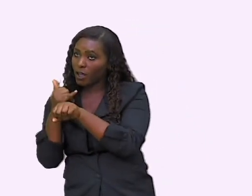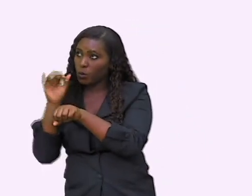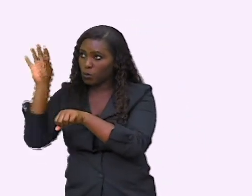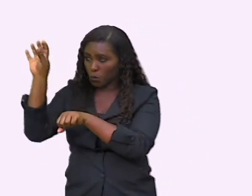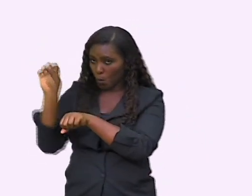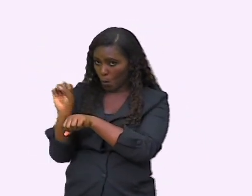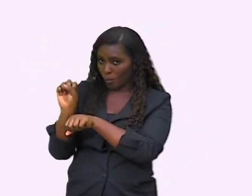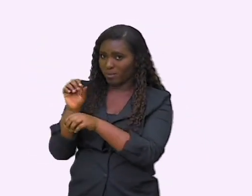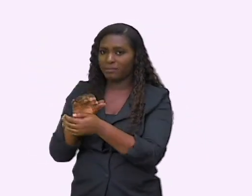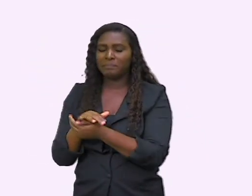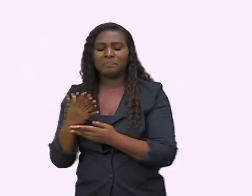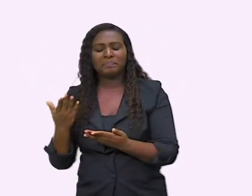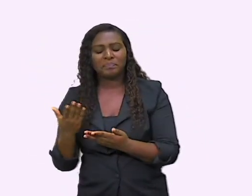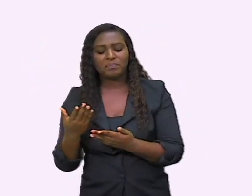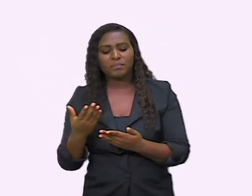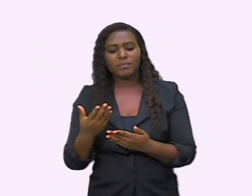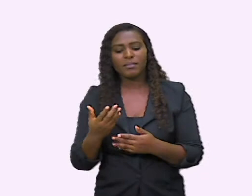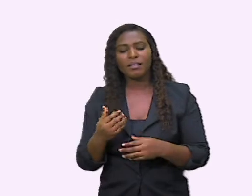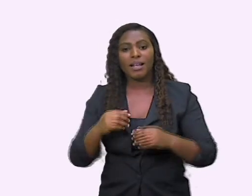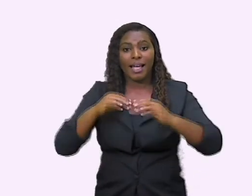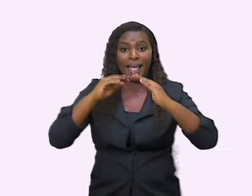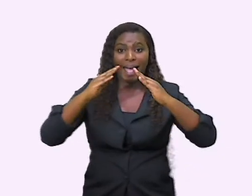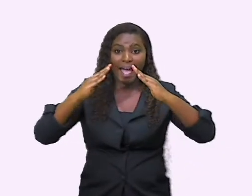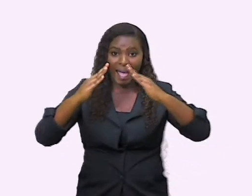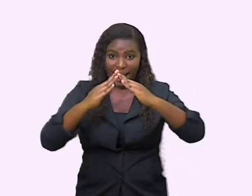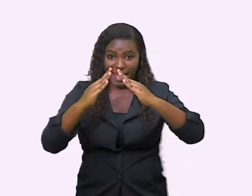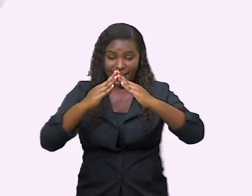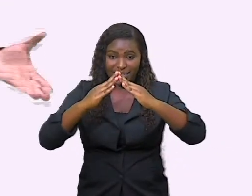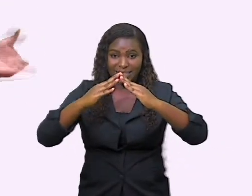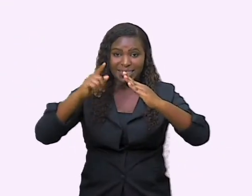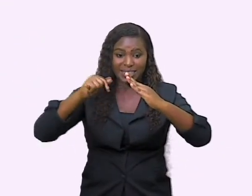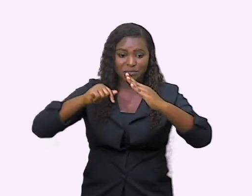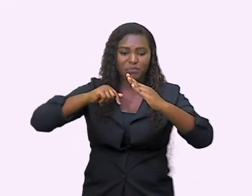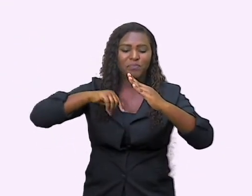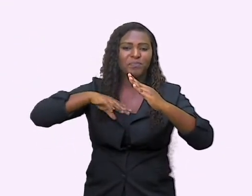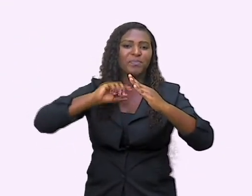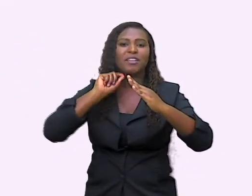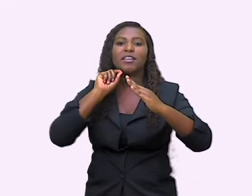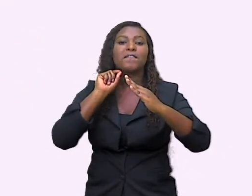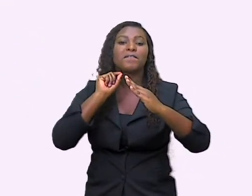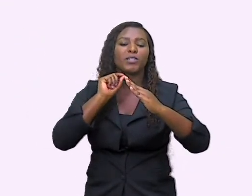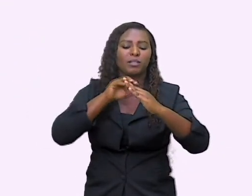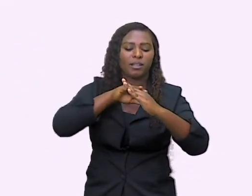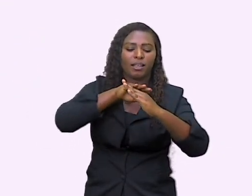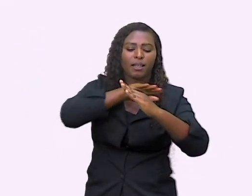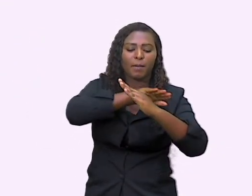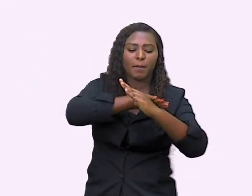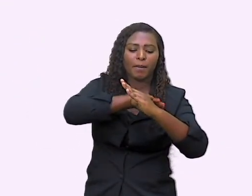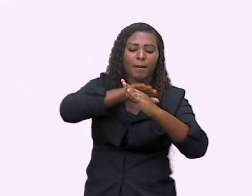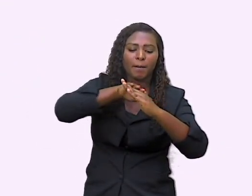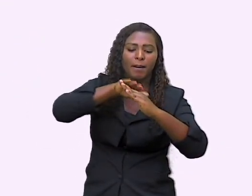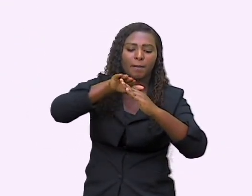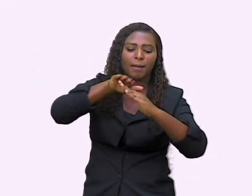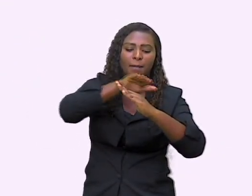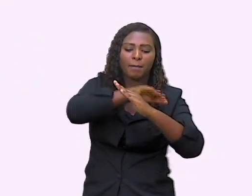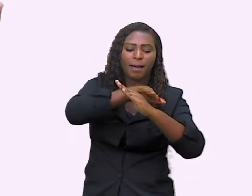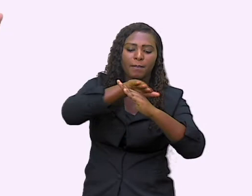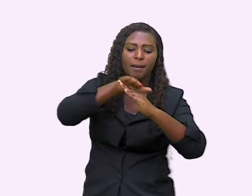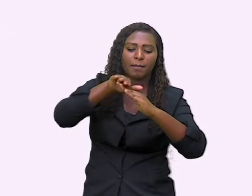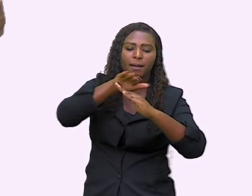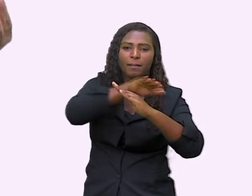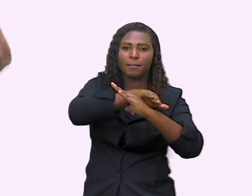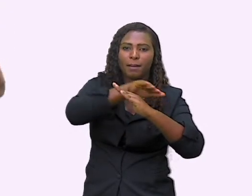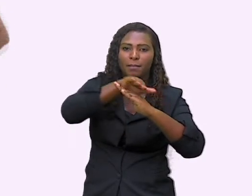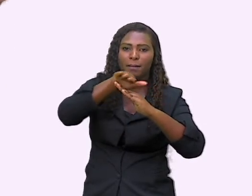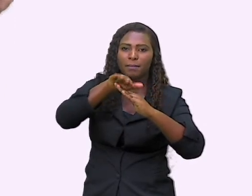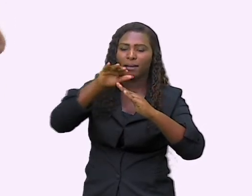a conversão direta da radiação solar em energia elétrica. Essa conversão é realizada pelas